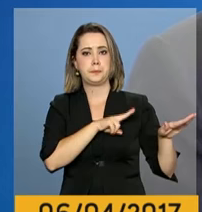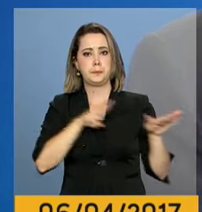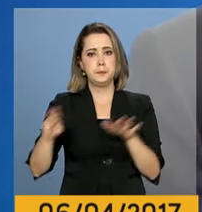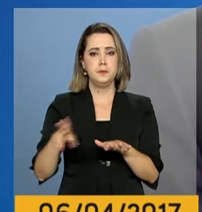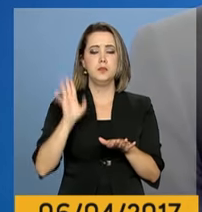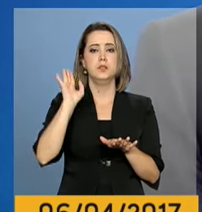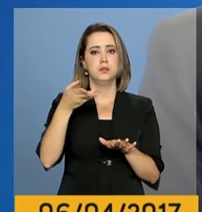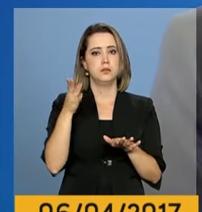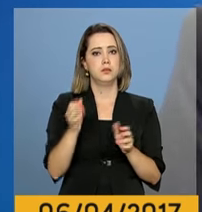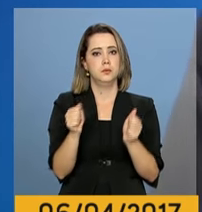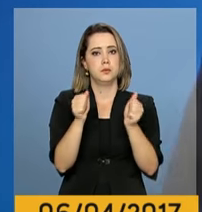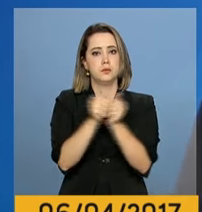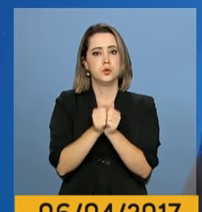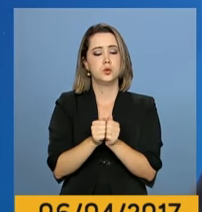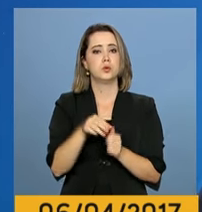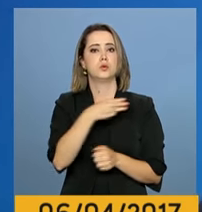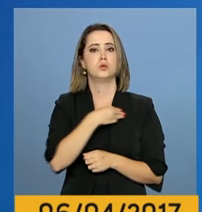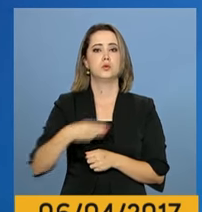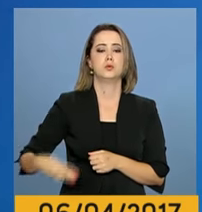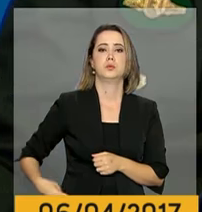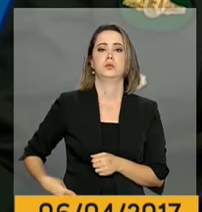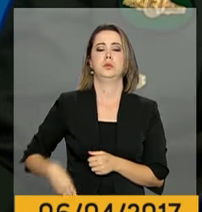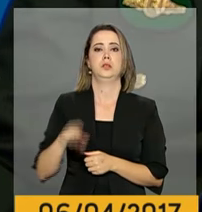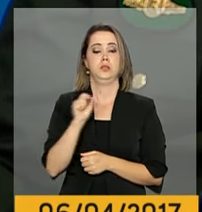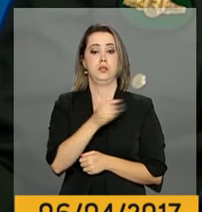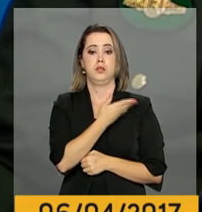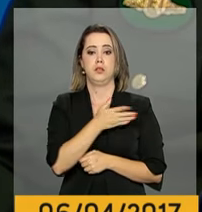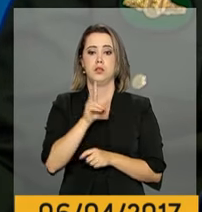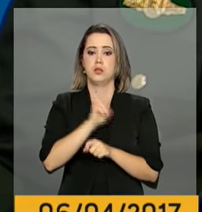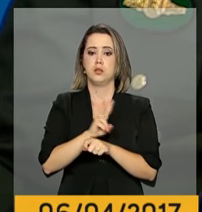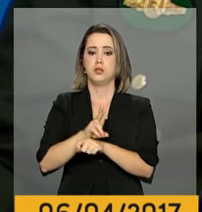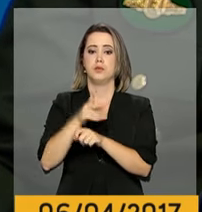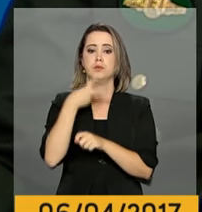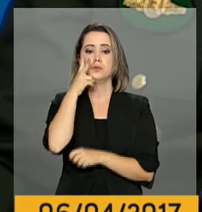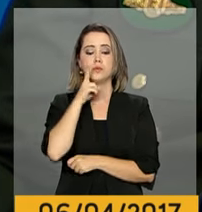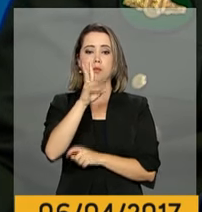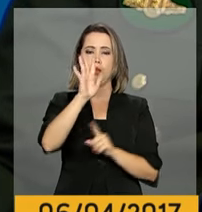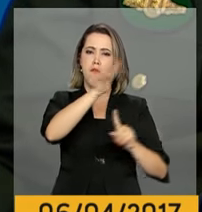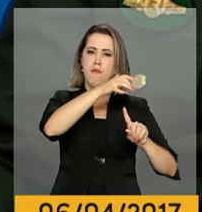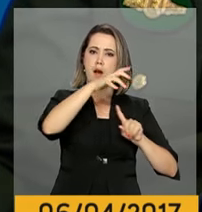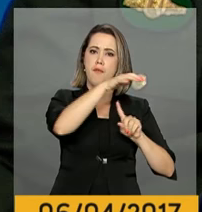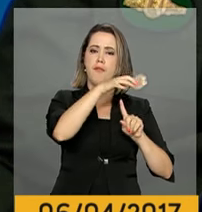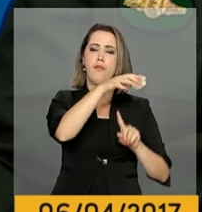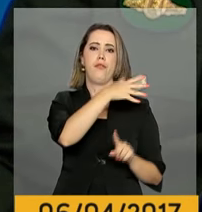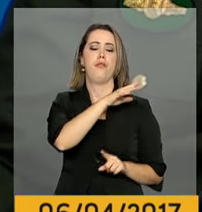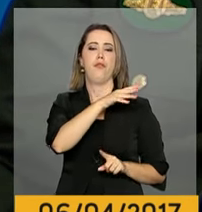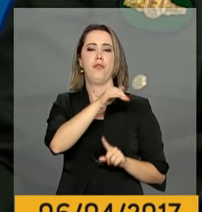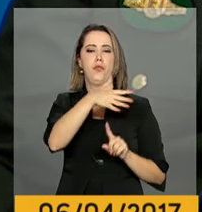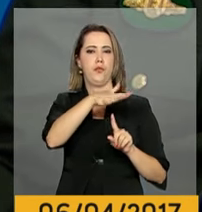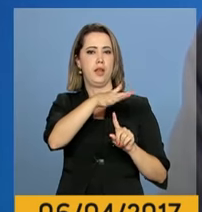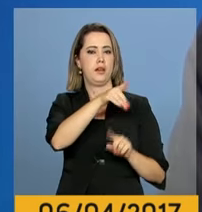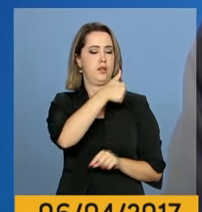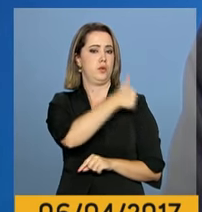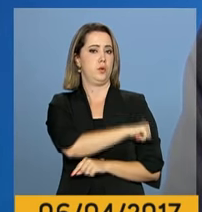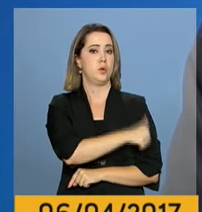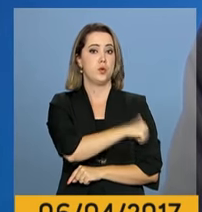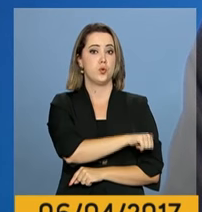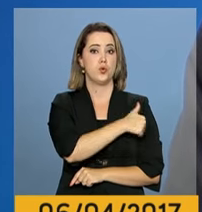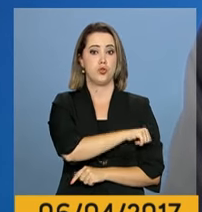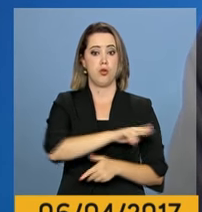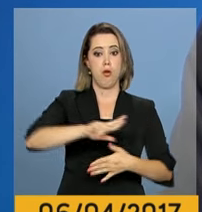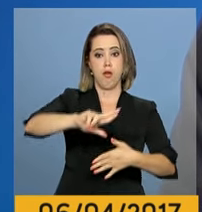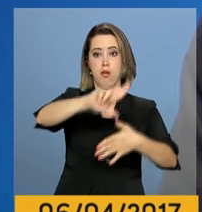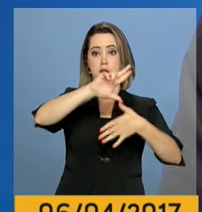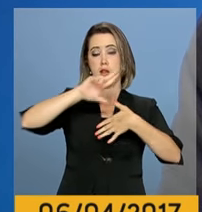lado do ministro Jungmann, visitar a Feira LAAD, no Rio de Janeiro, que é o maior evento